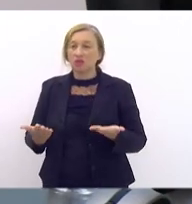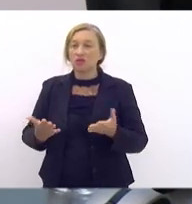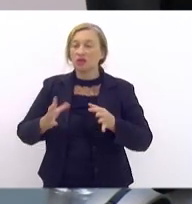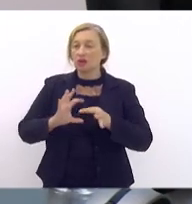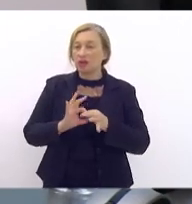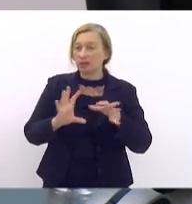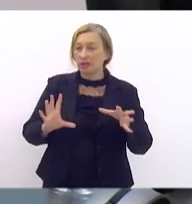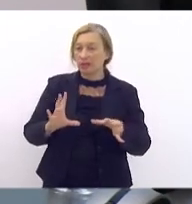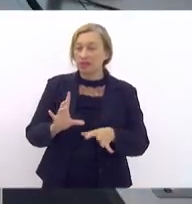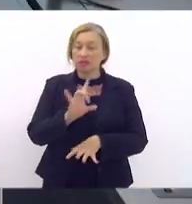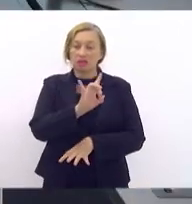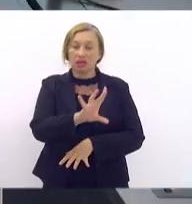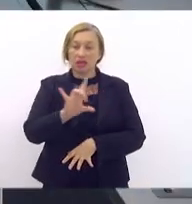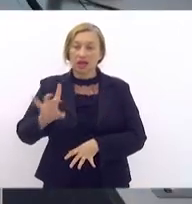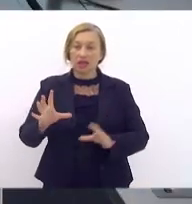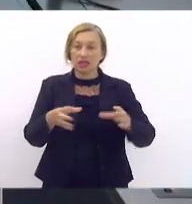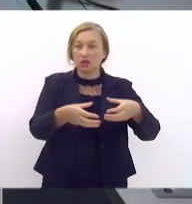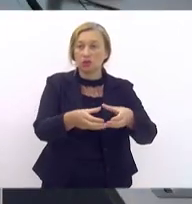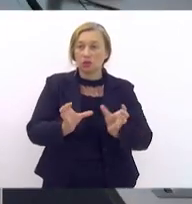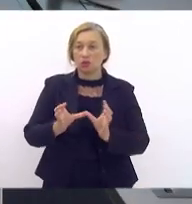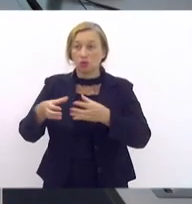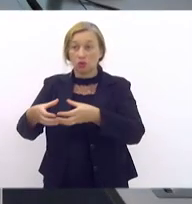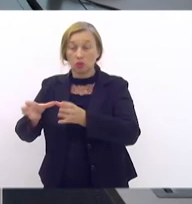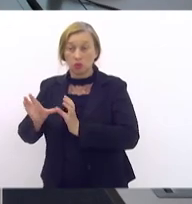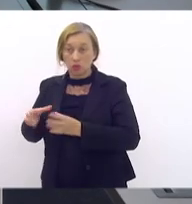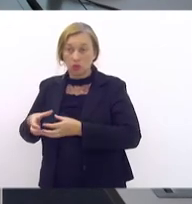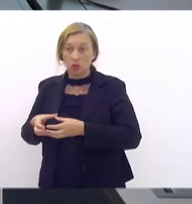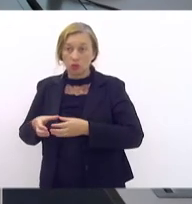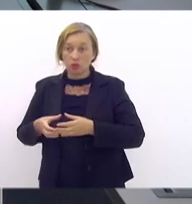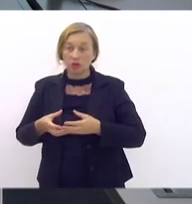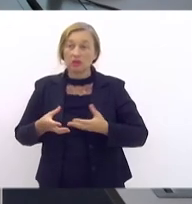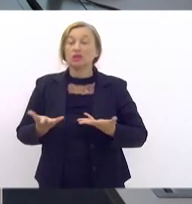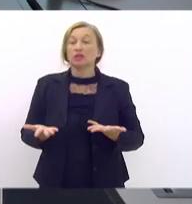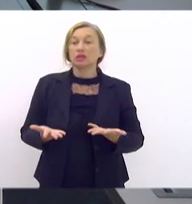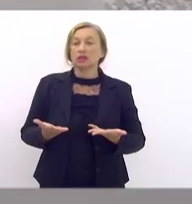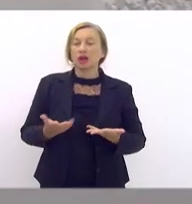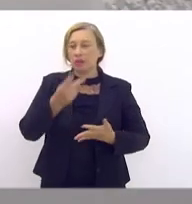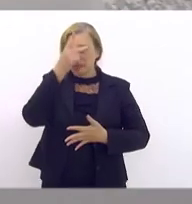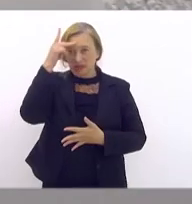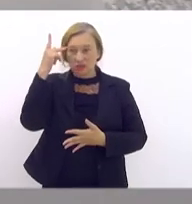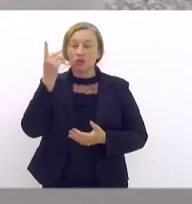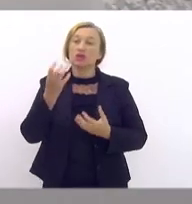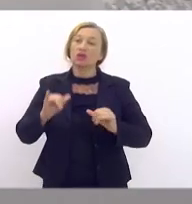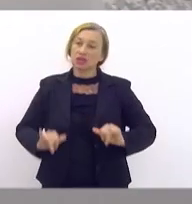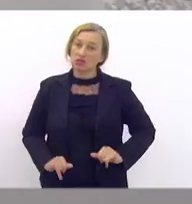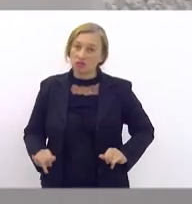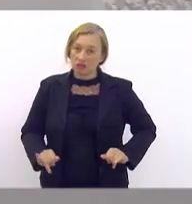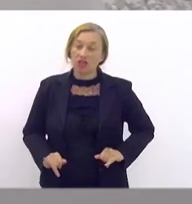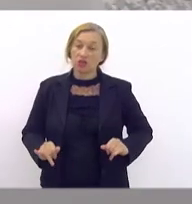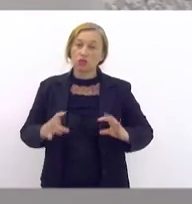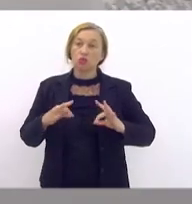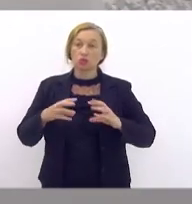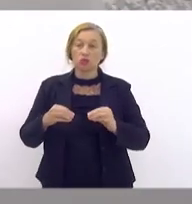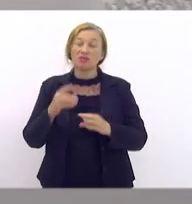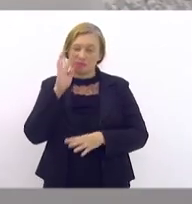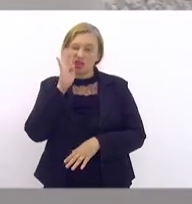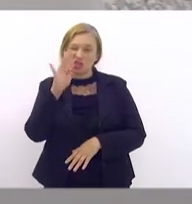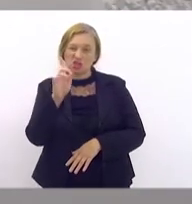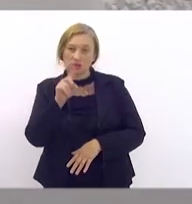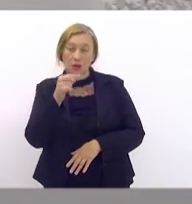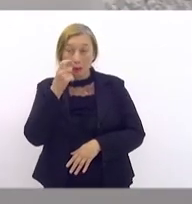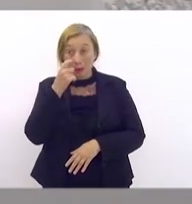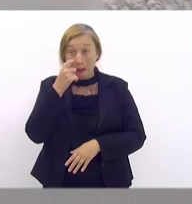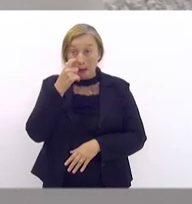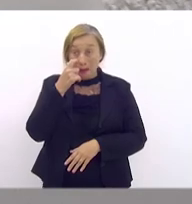de cada um dos órgãos uma situação extremamente delicada paraa pessoa que tá sofrendo esse processo você imagina